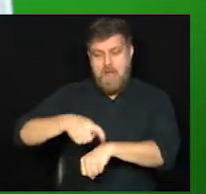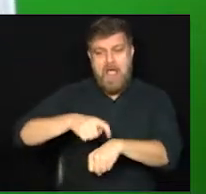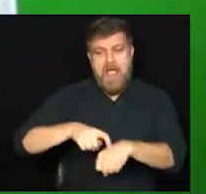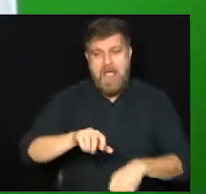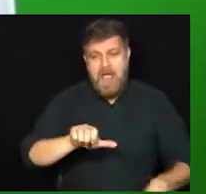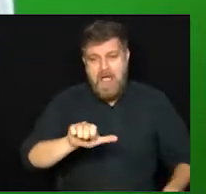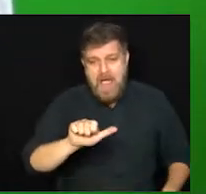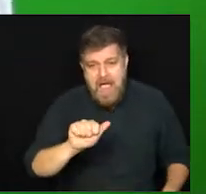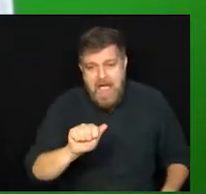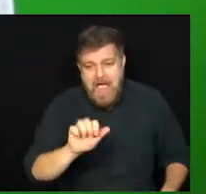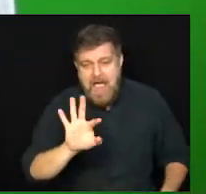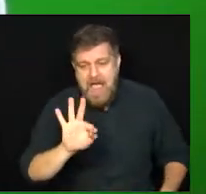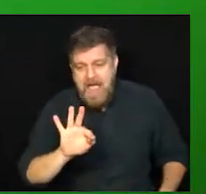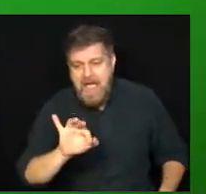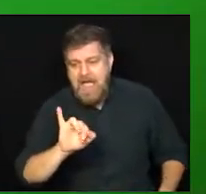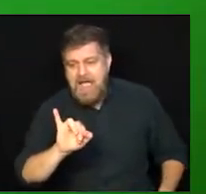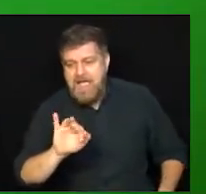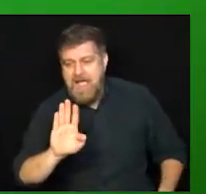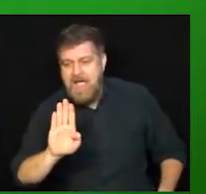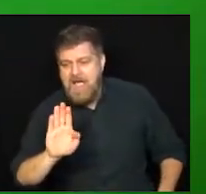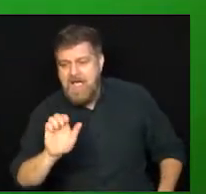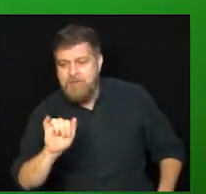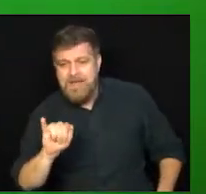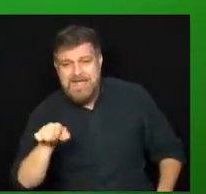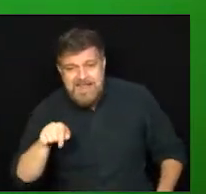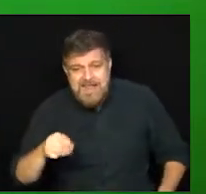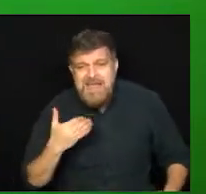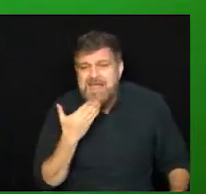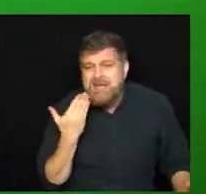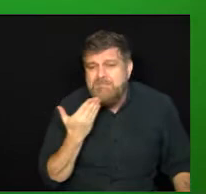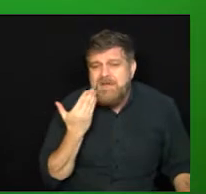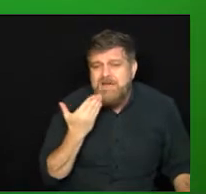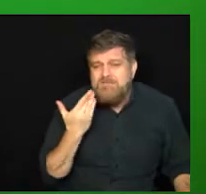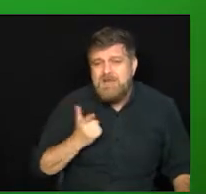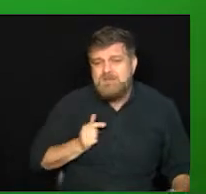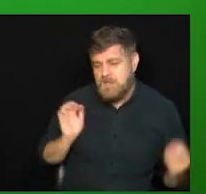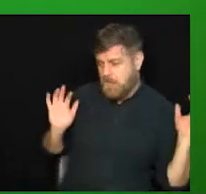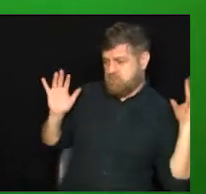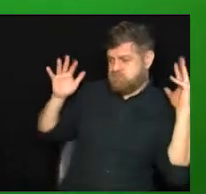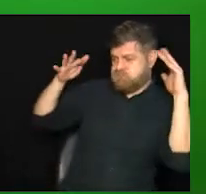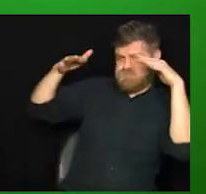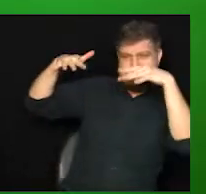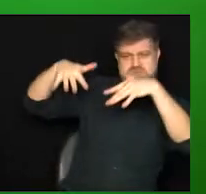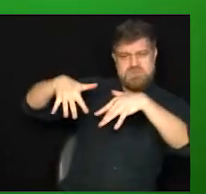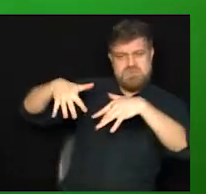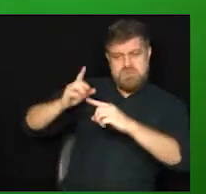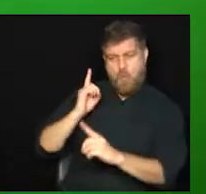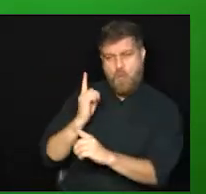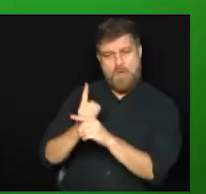o Tauá, que tem toda a facilidade para receber os eventos.